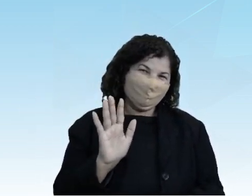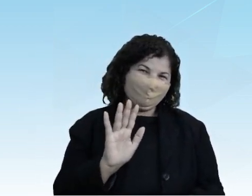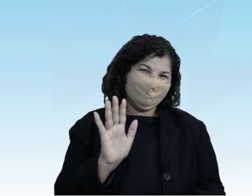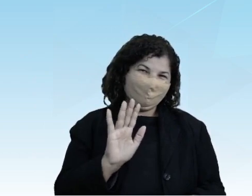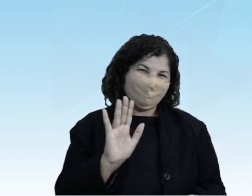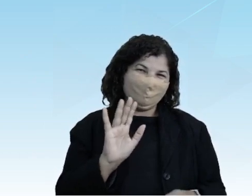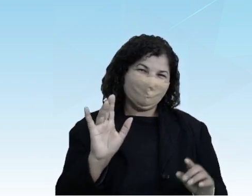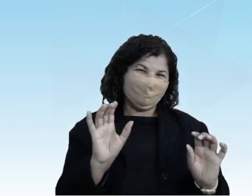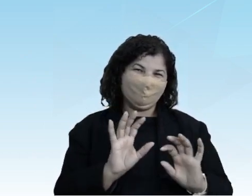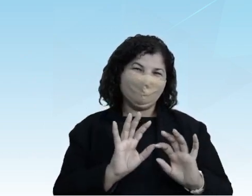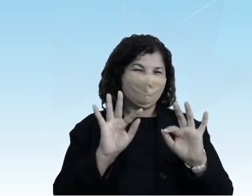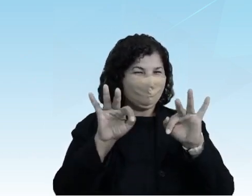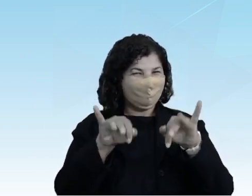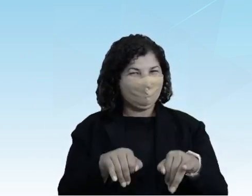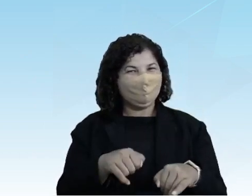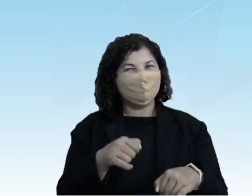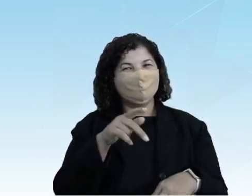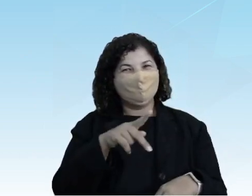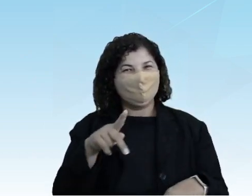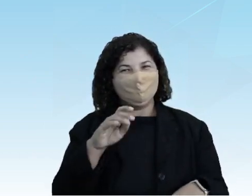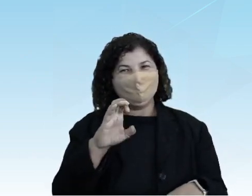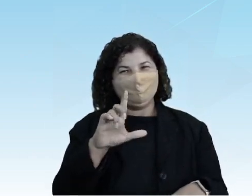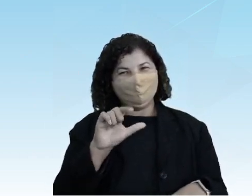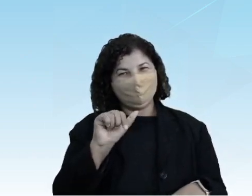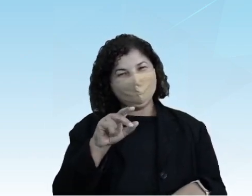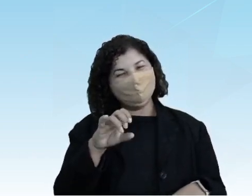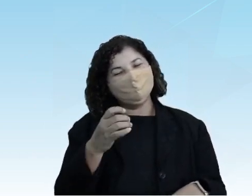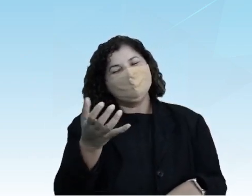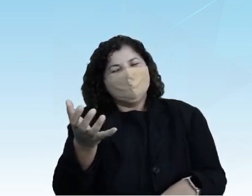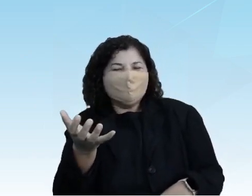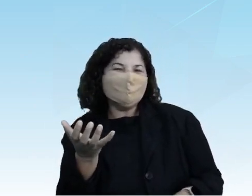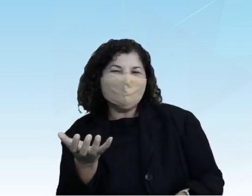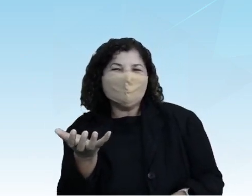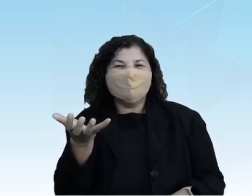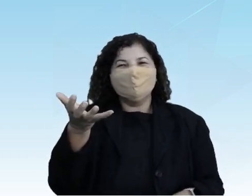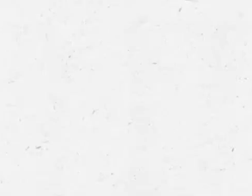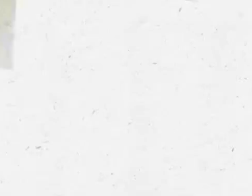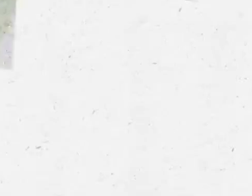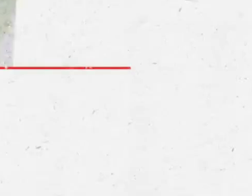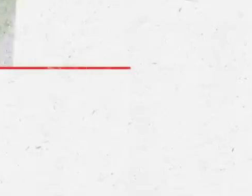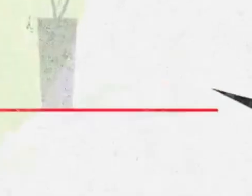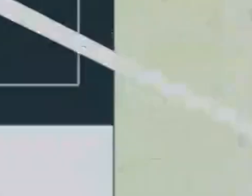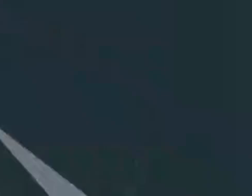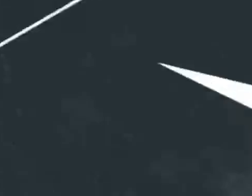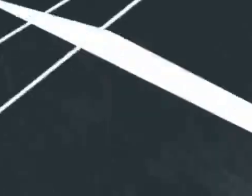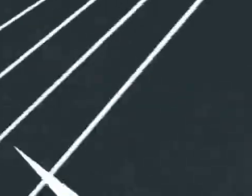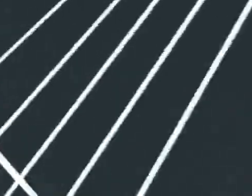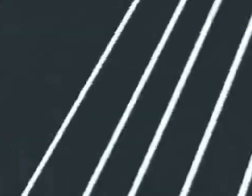professor Cláudio Nascimento. Queres ou não queres?